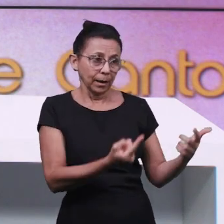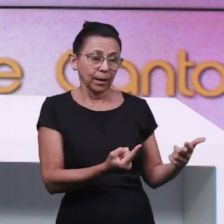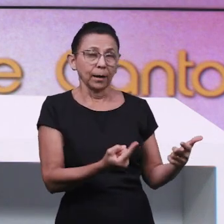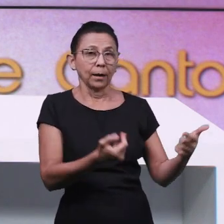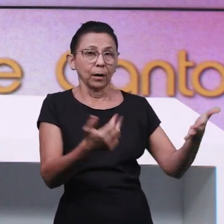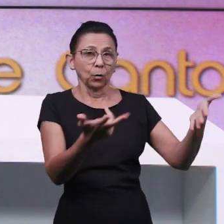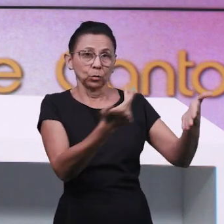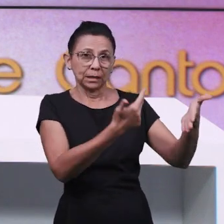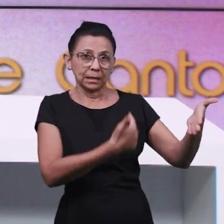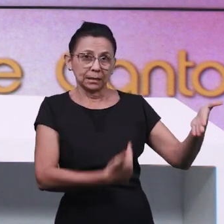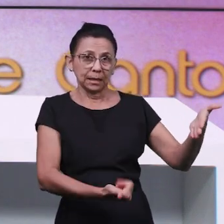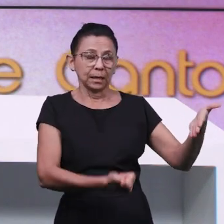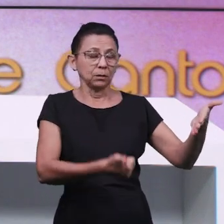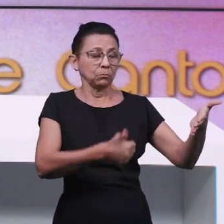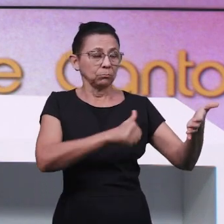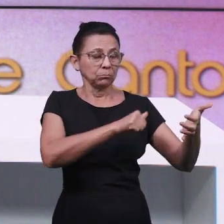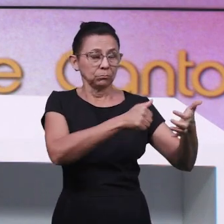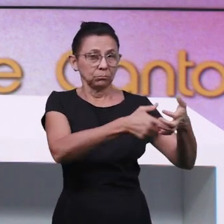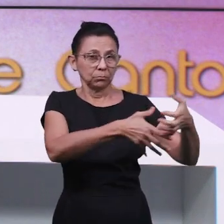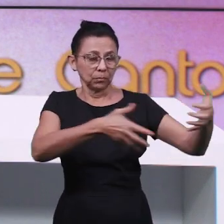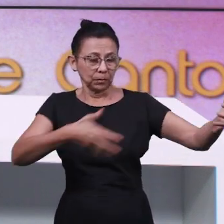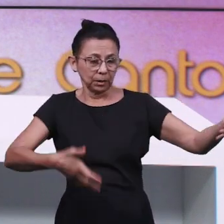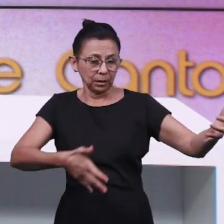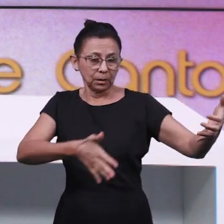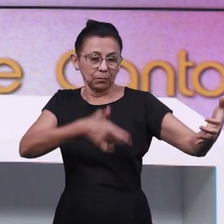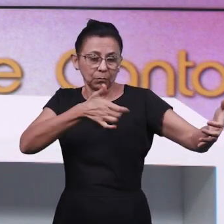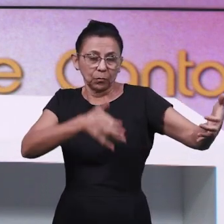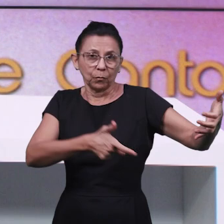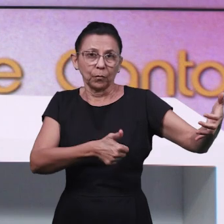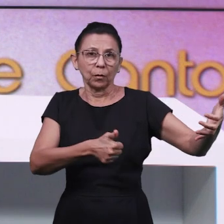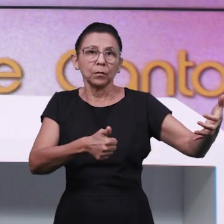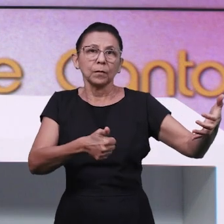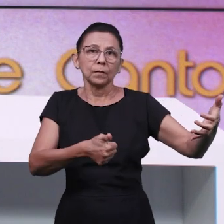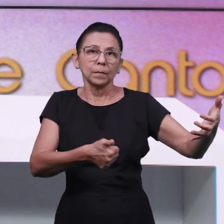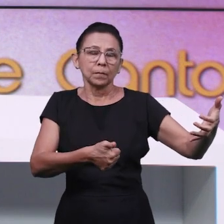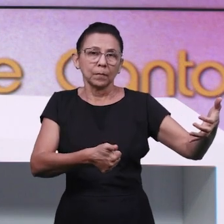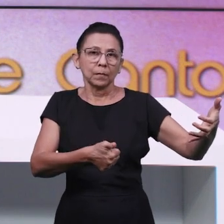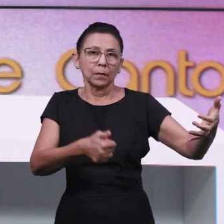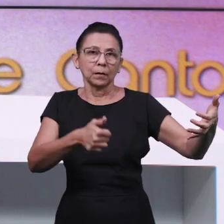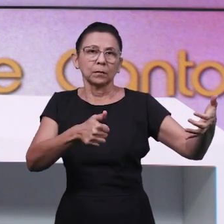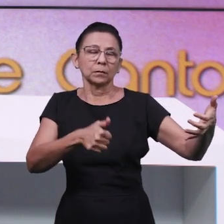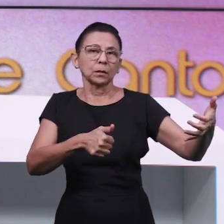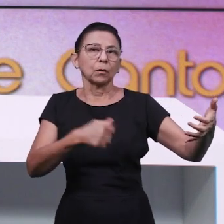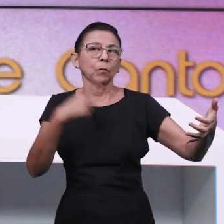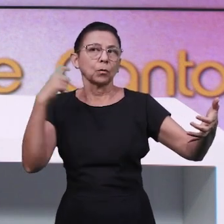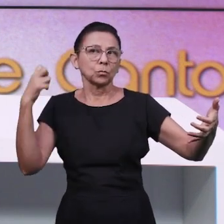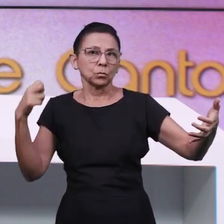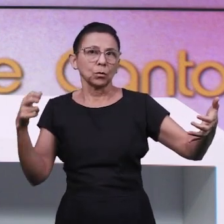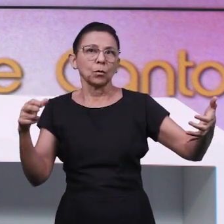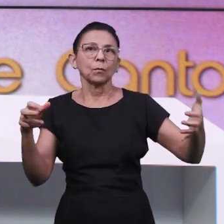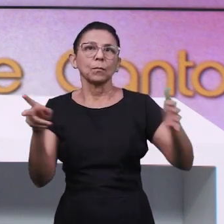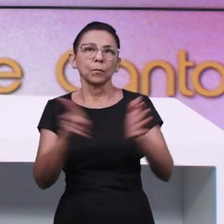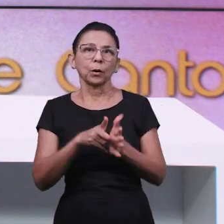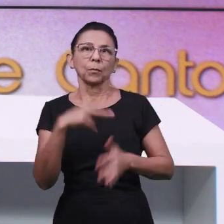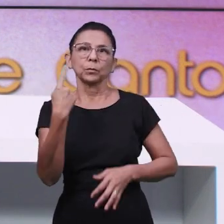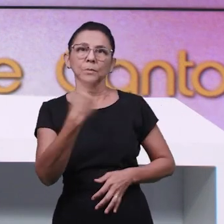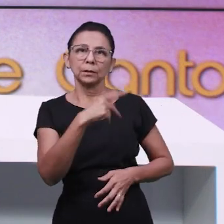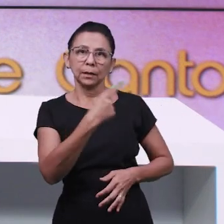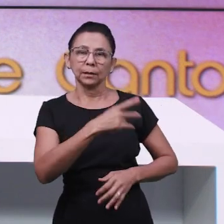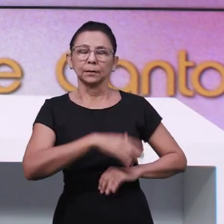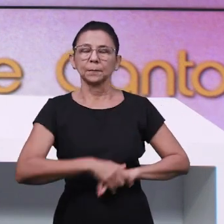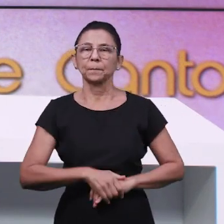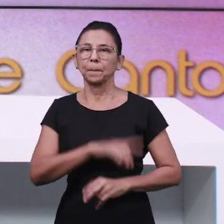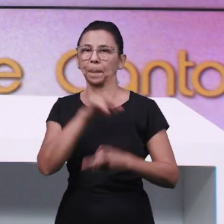caixa daquele instrumento vai gerar um som que é do violão. Quando você ouve, você já sabe que é o violão.